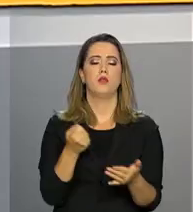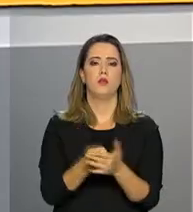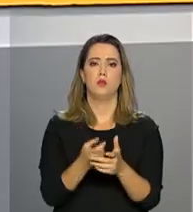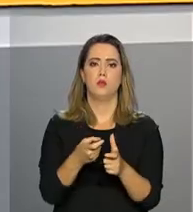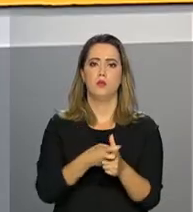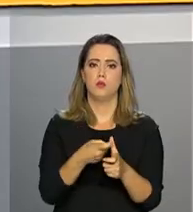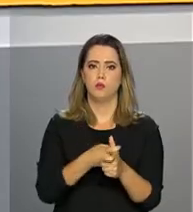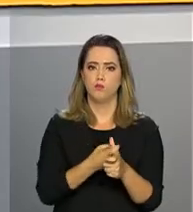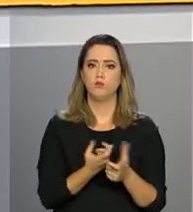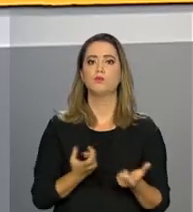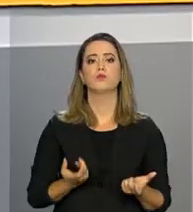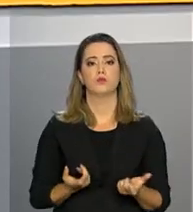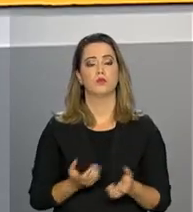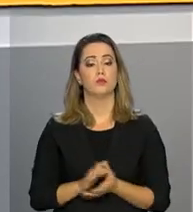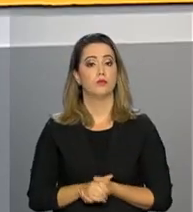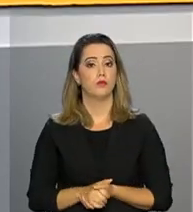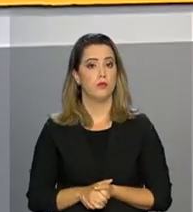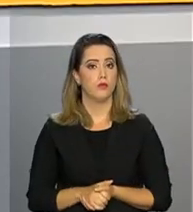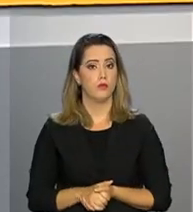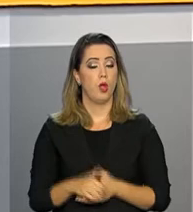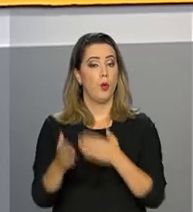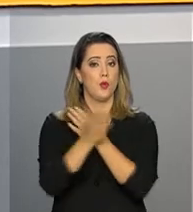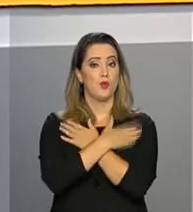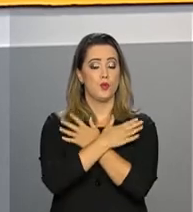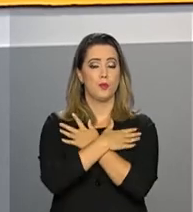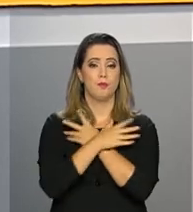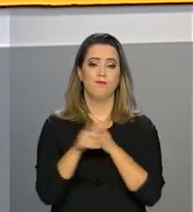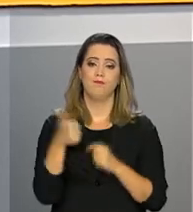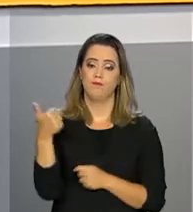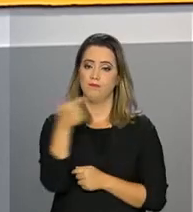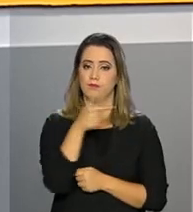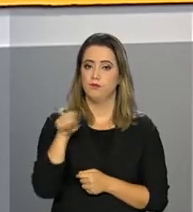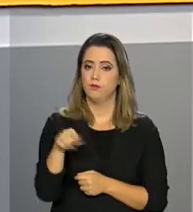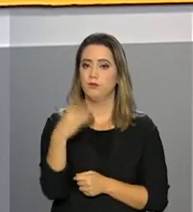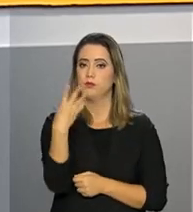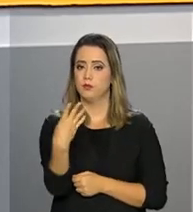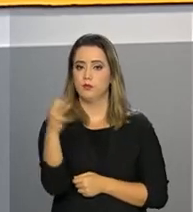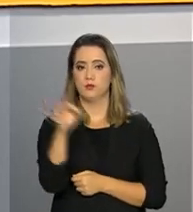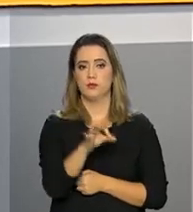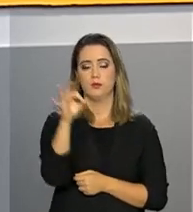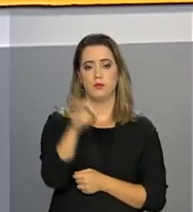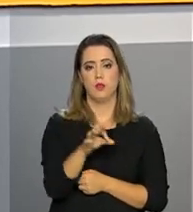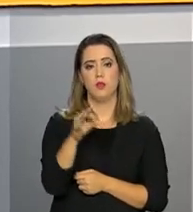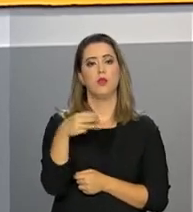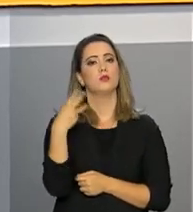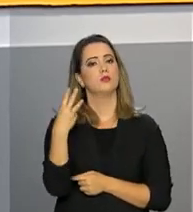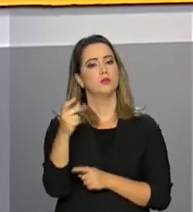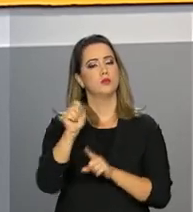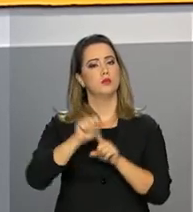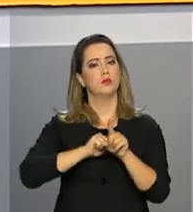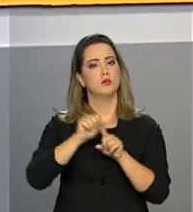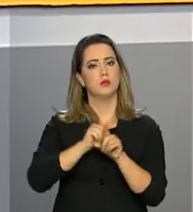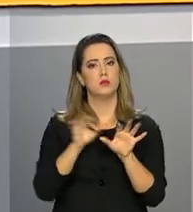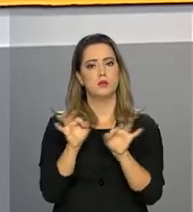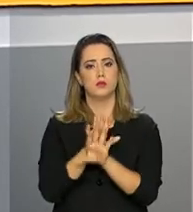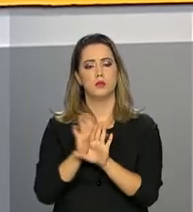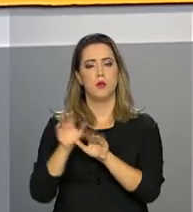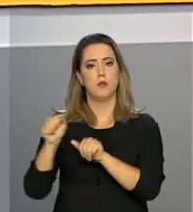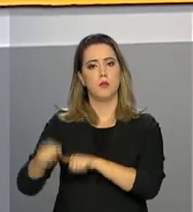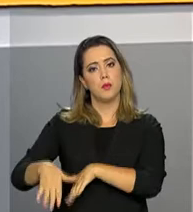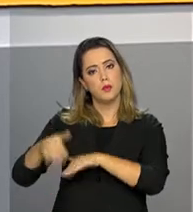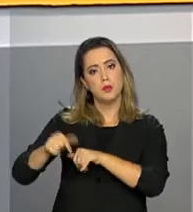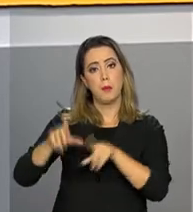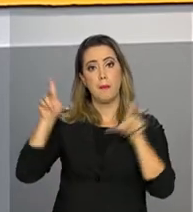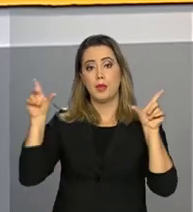é o desemprego ficou em 12,4 por cento no trimestre encerrado em setembro é a menor taxa do ano